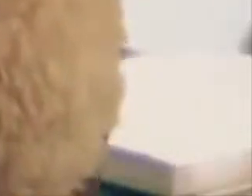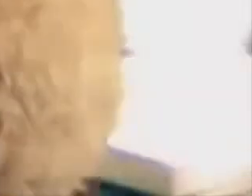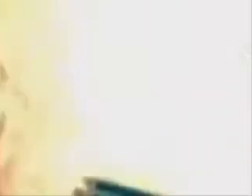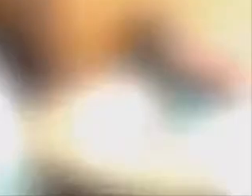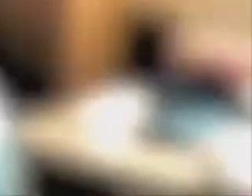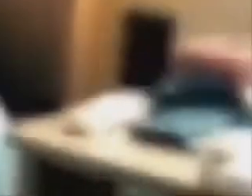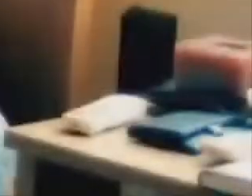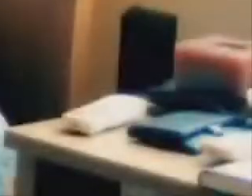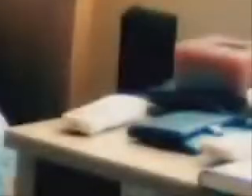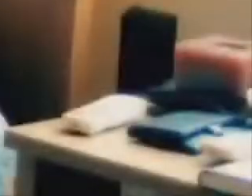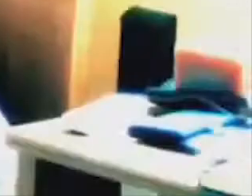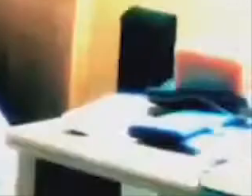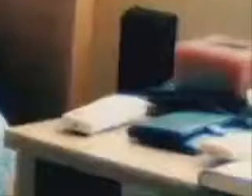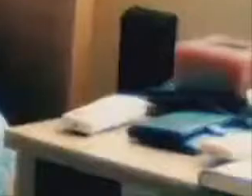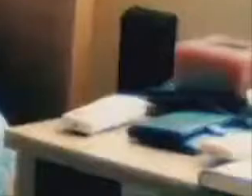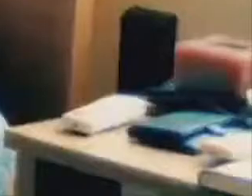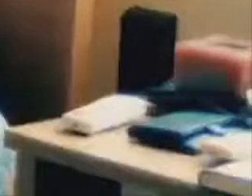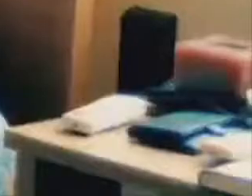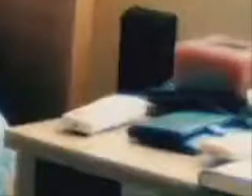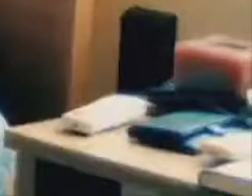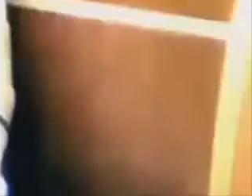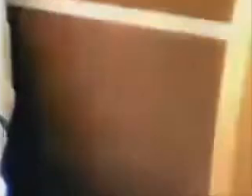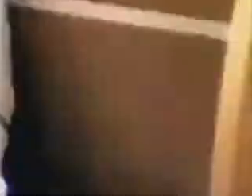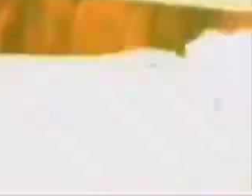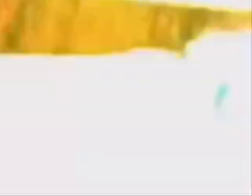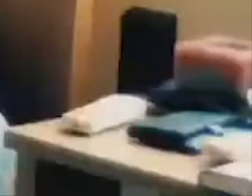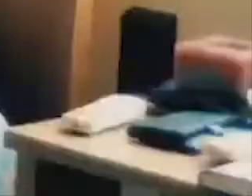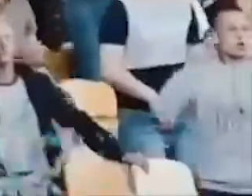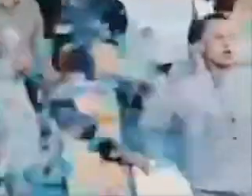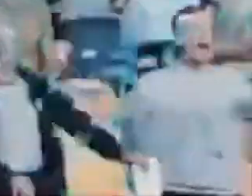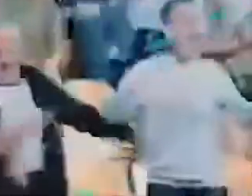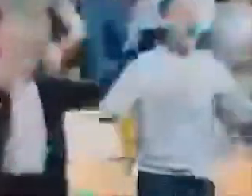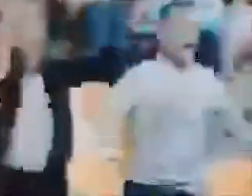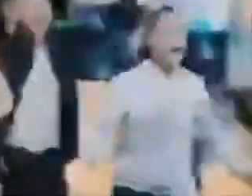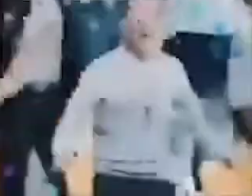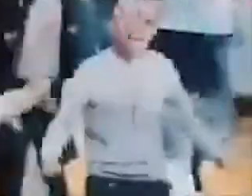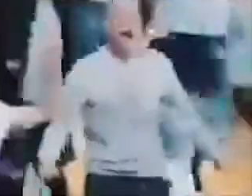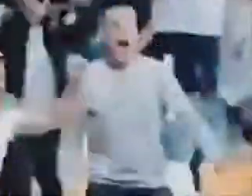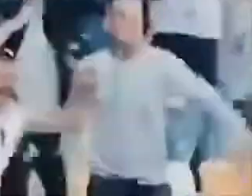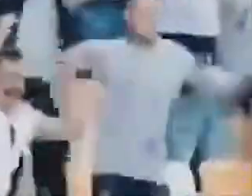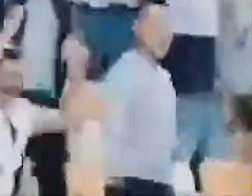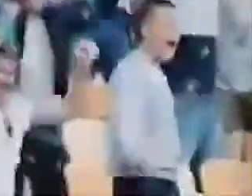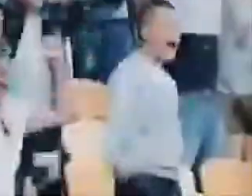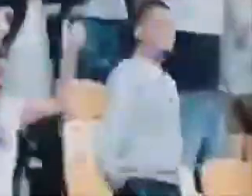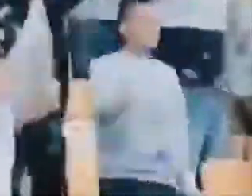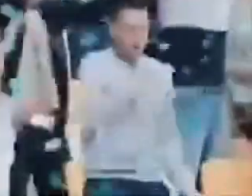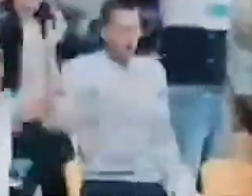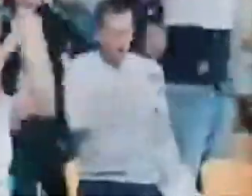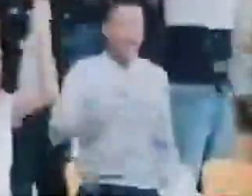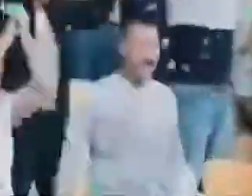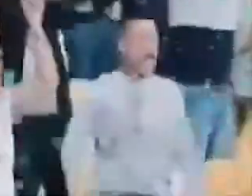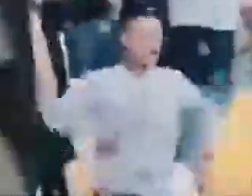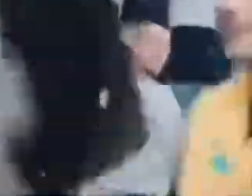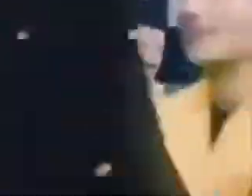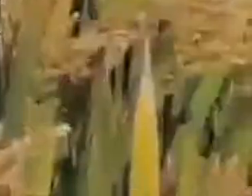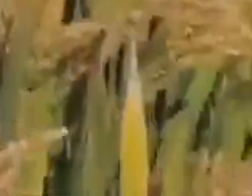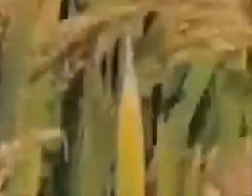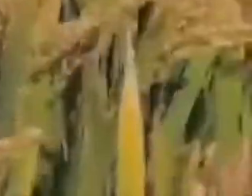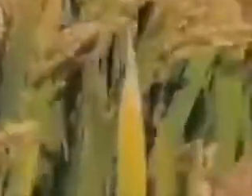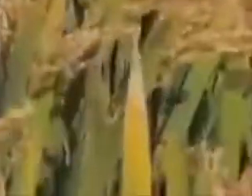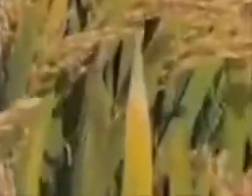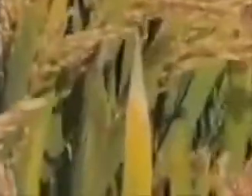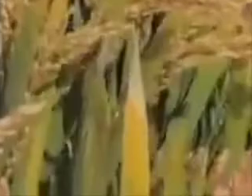filho e gritar: é Tovis! É Tovis! É Totis! É